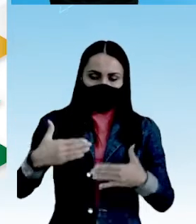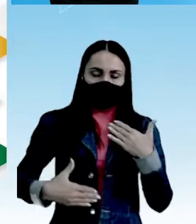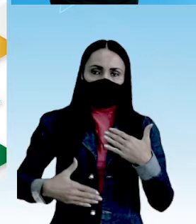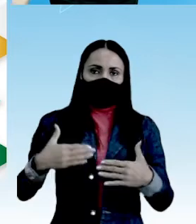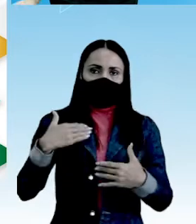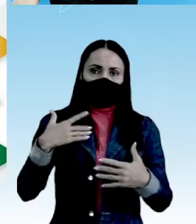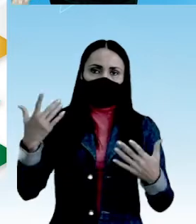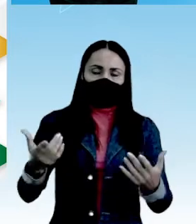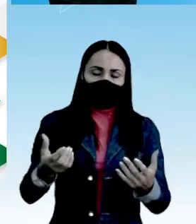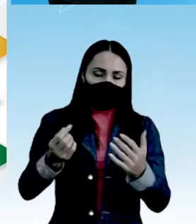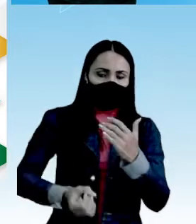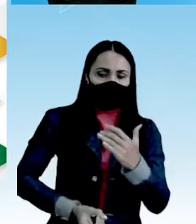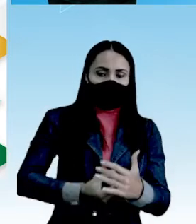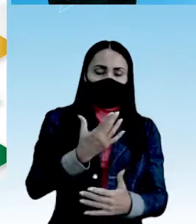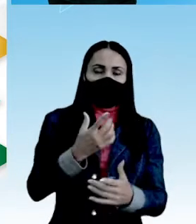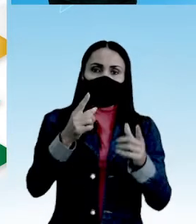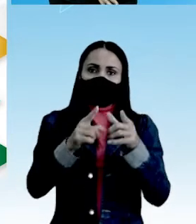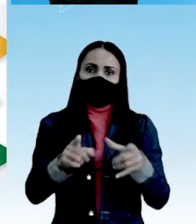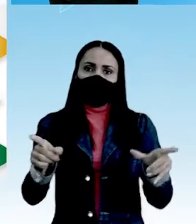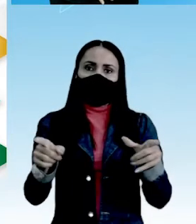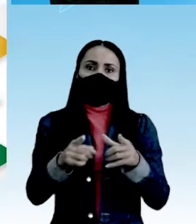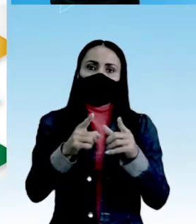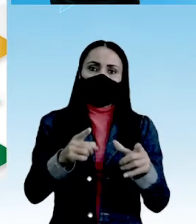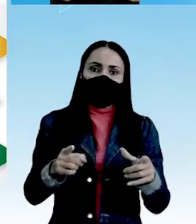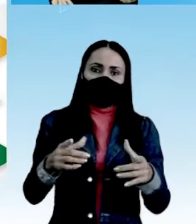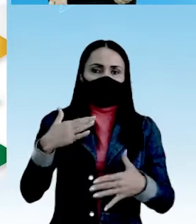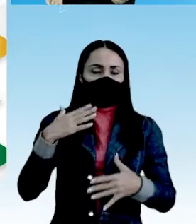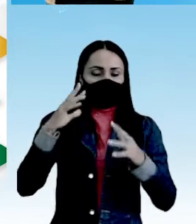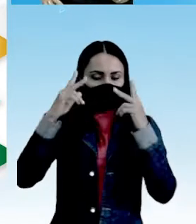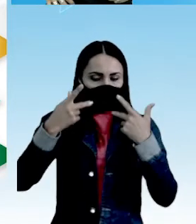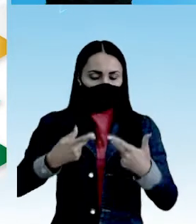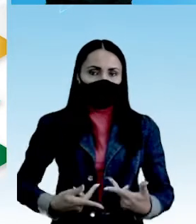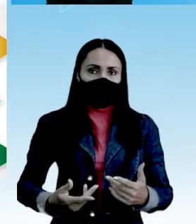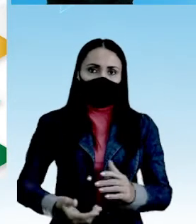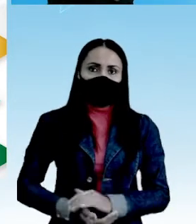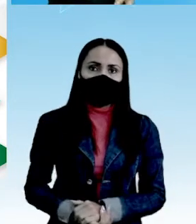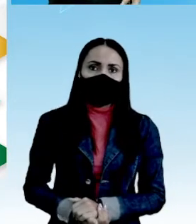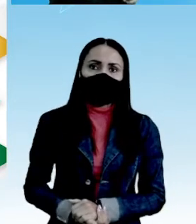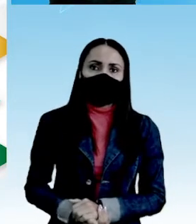nascer a música, a arte da materialidade do corpo humano. Então,